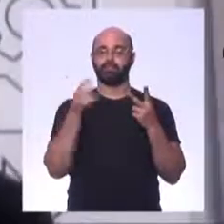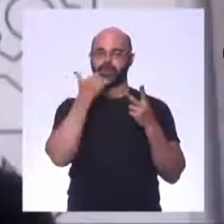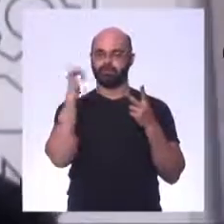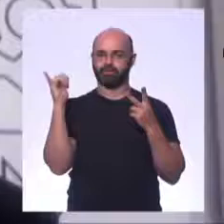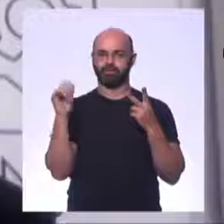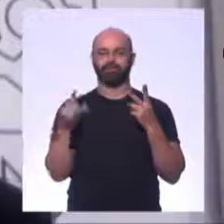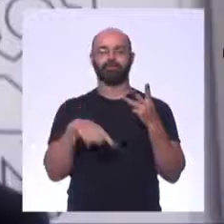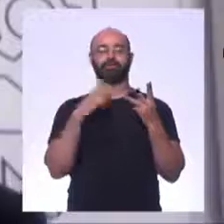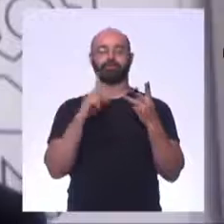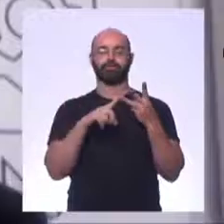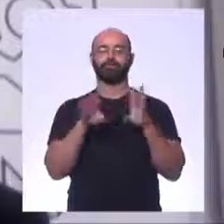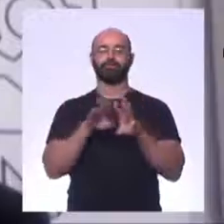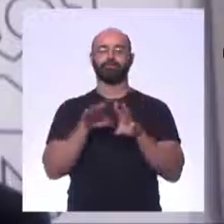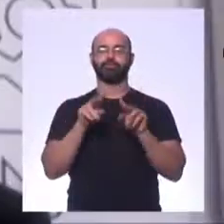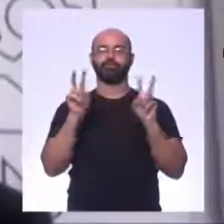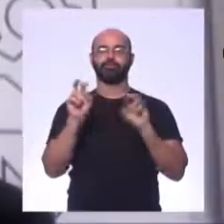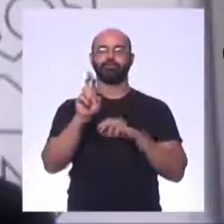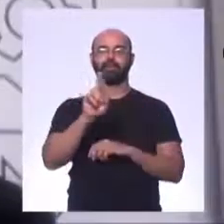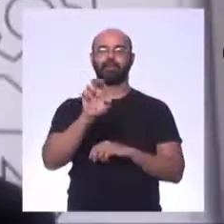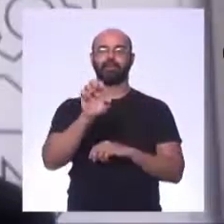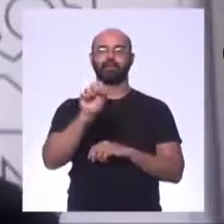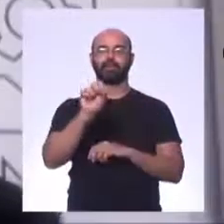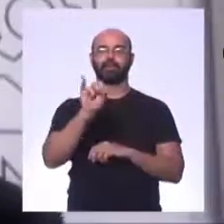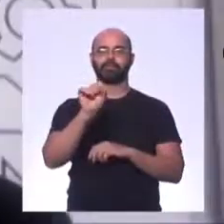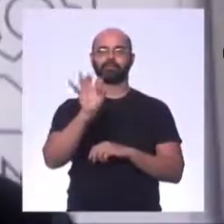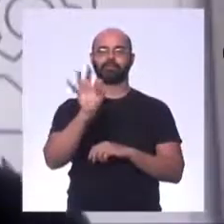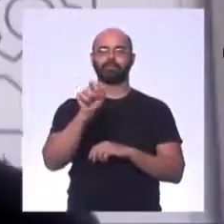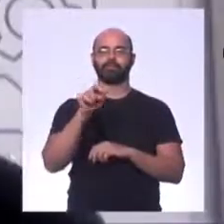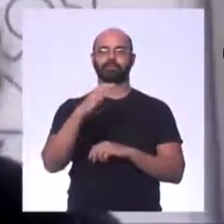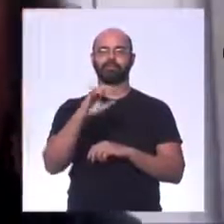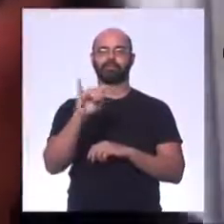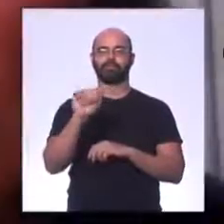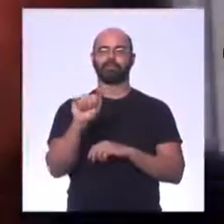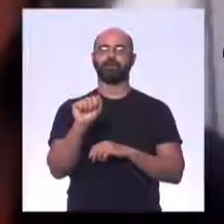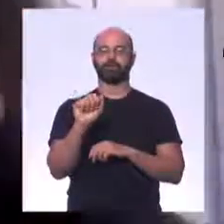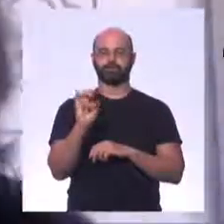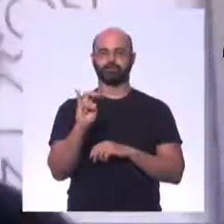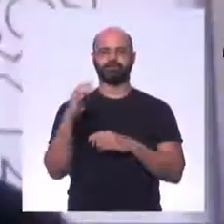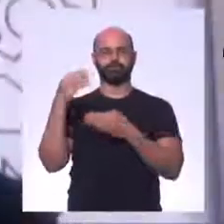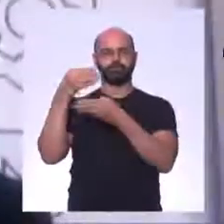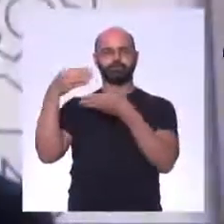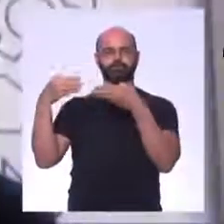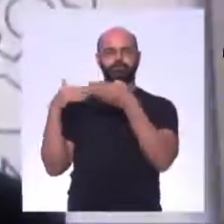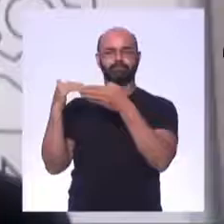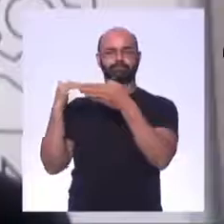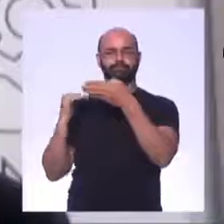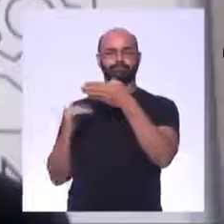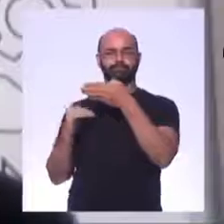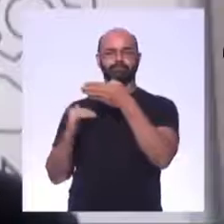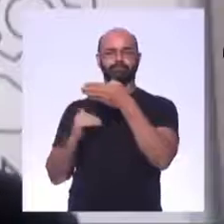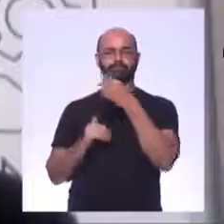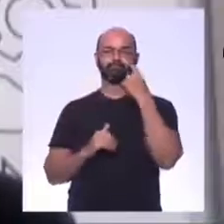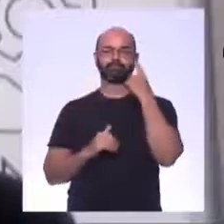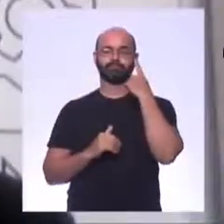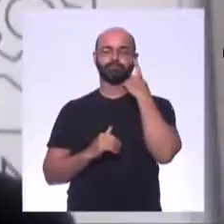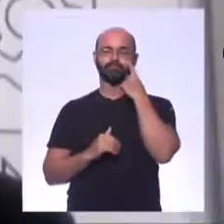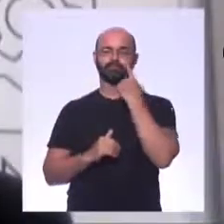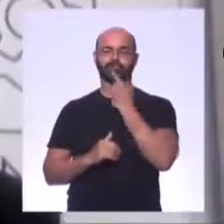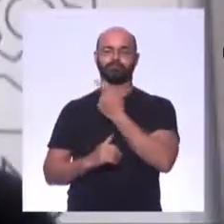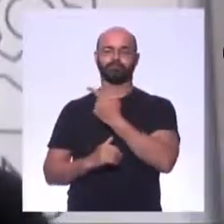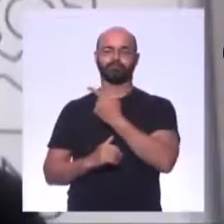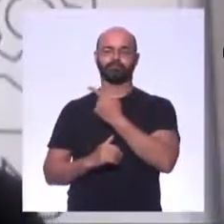sobre resistência. Então, no próximo slide, nós vamos começar aqui